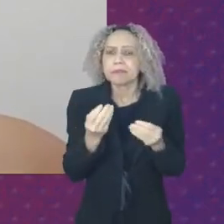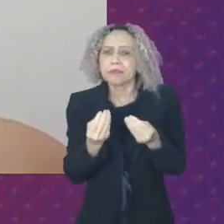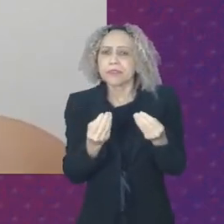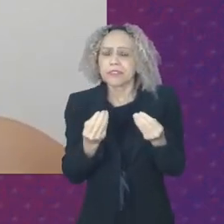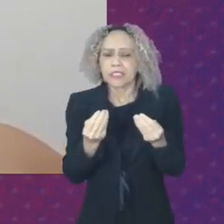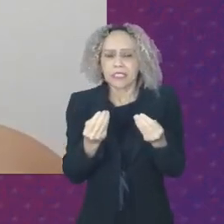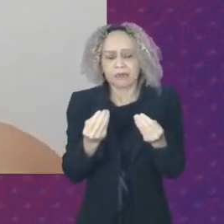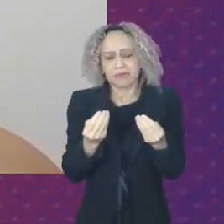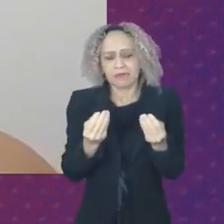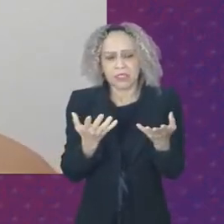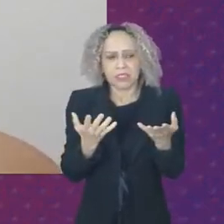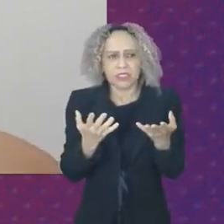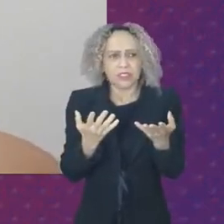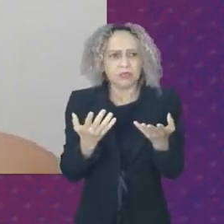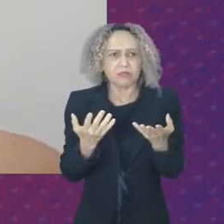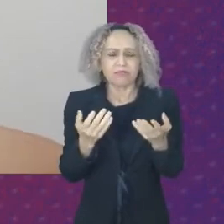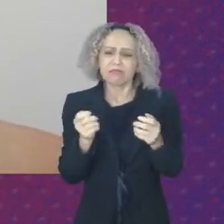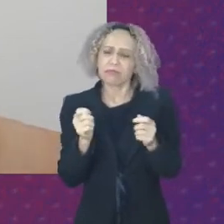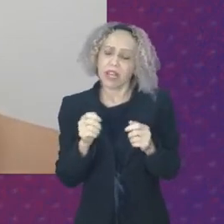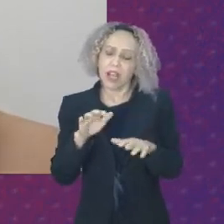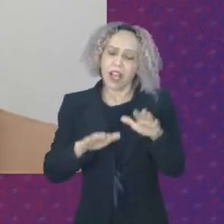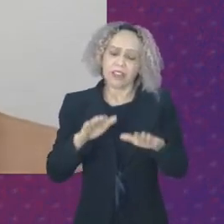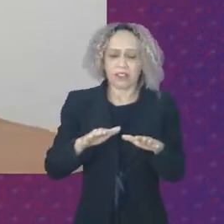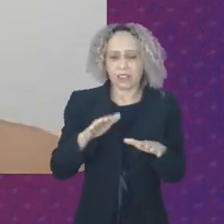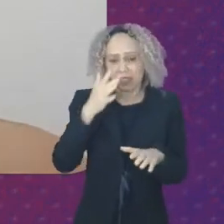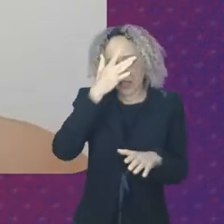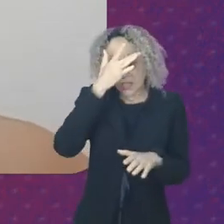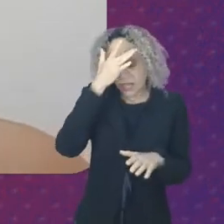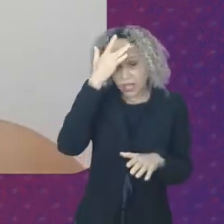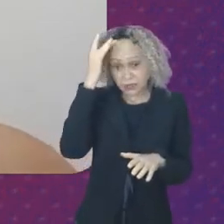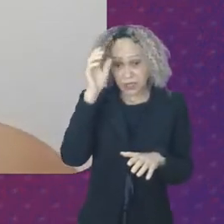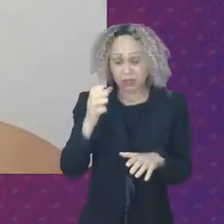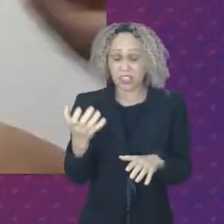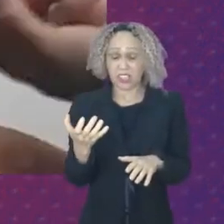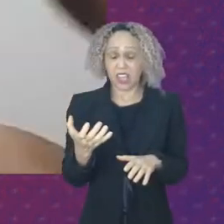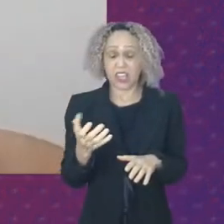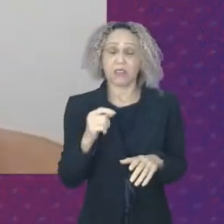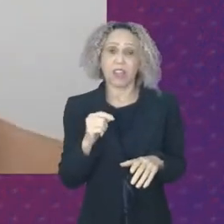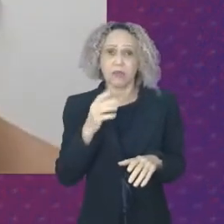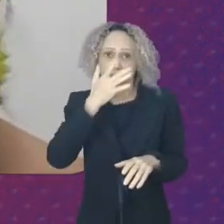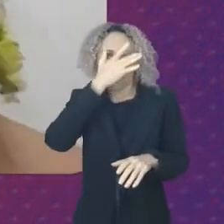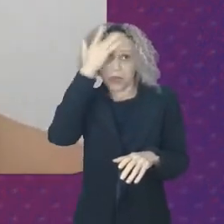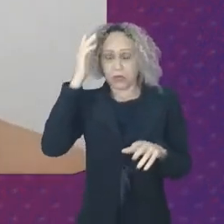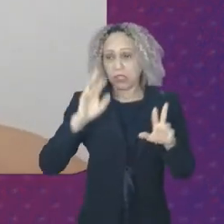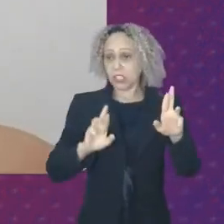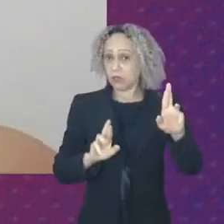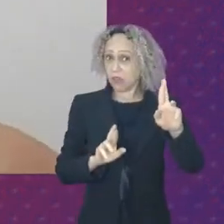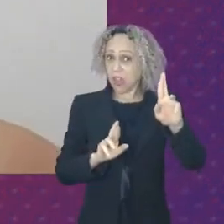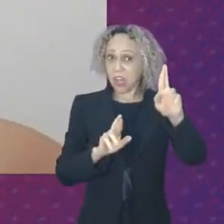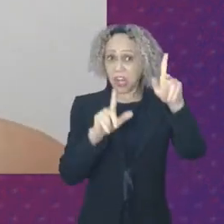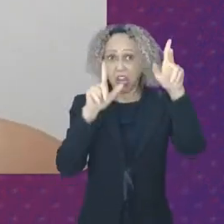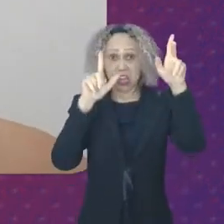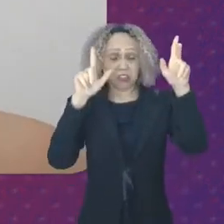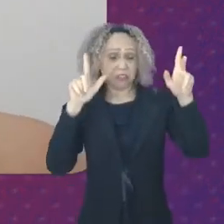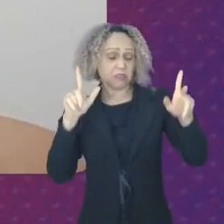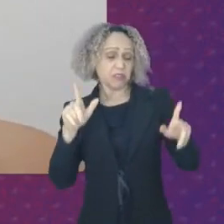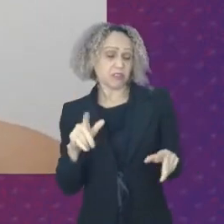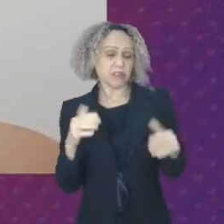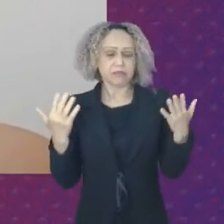uma coisa nova, eu quero uma candidatura diferente, eu quero votar numa jovem, eu quero votar numa mulher LGBT, eu quero